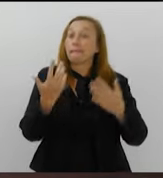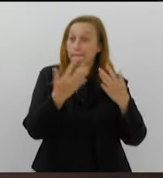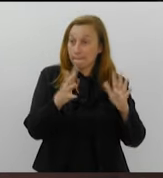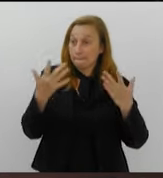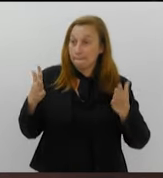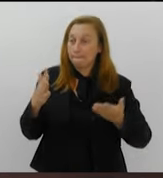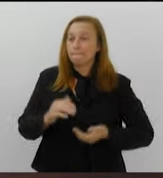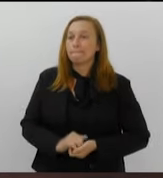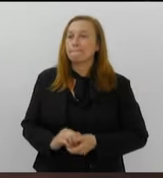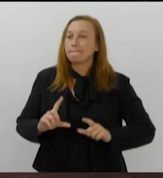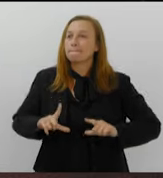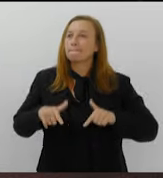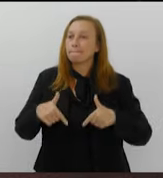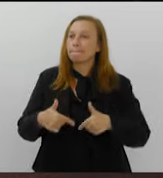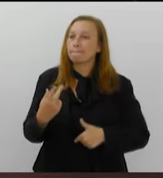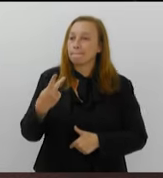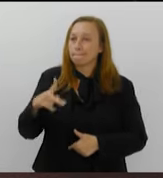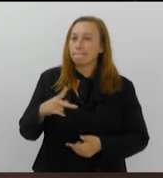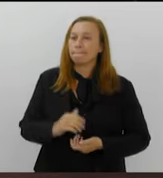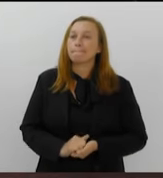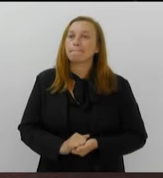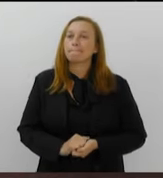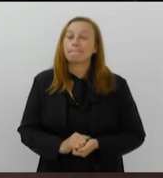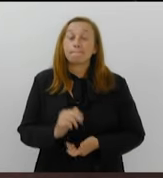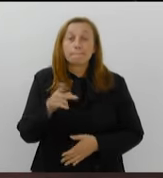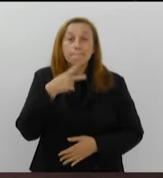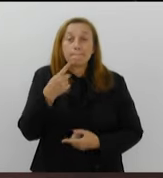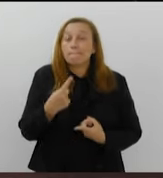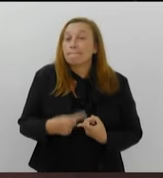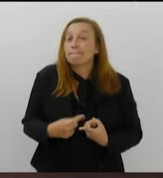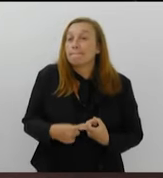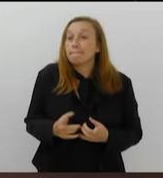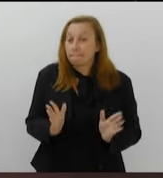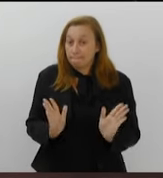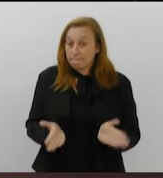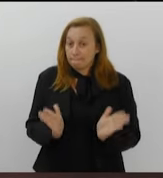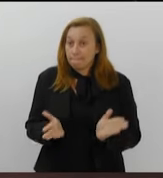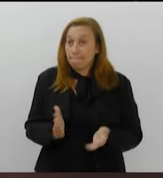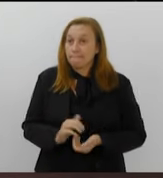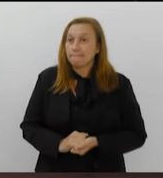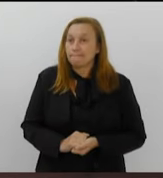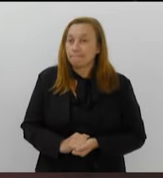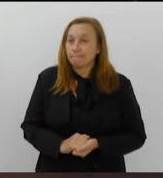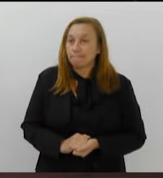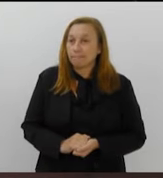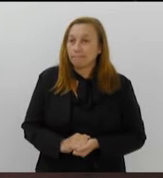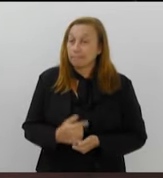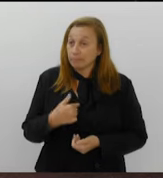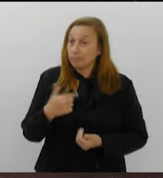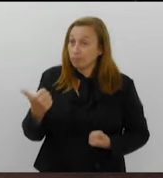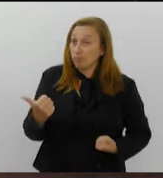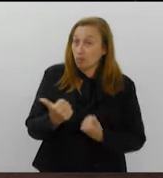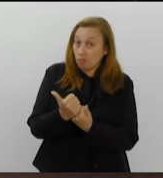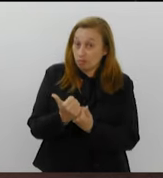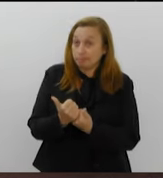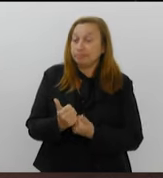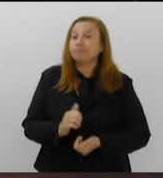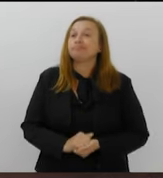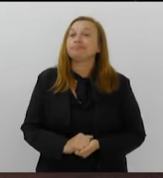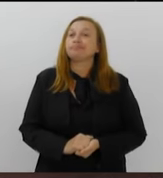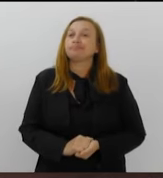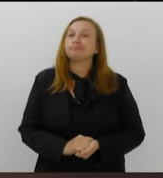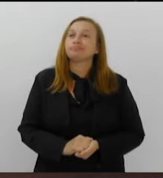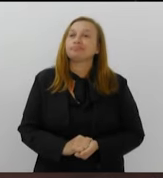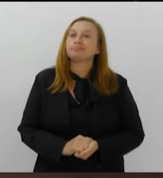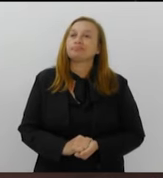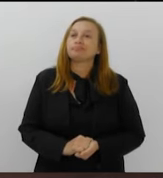pela atitude. E vou dizer aqui por que hoje eu sou totalmente a favor da extinção